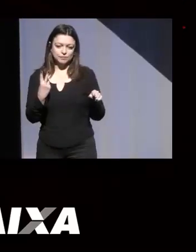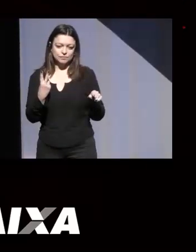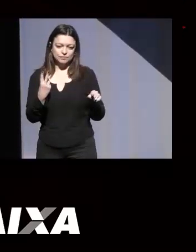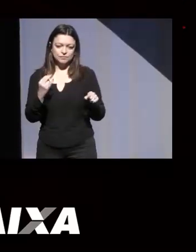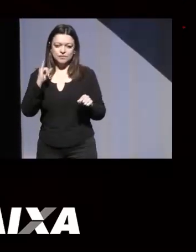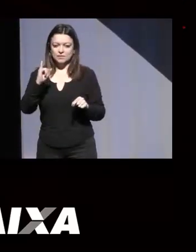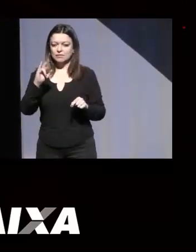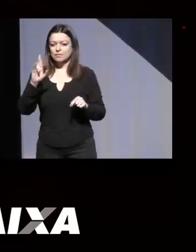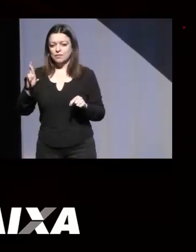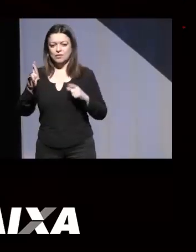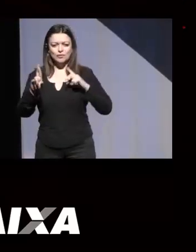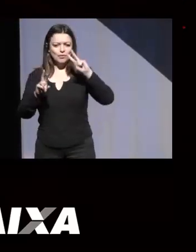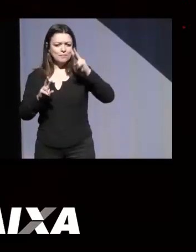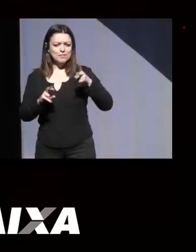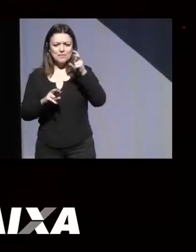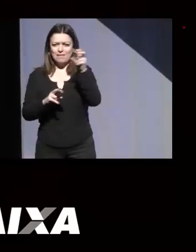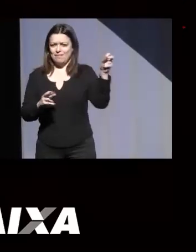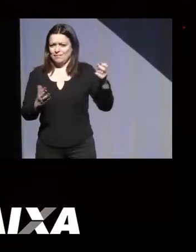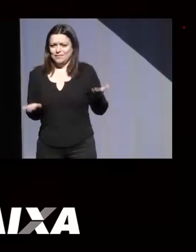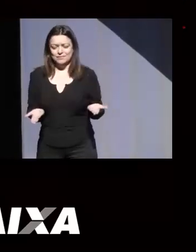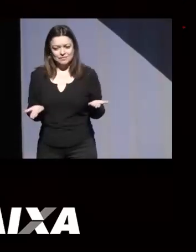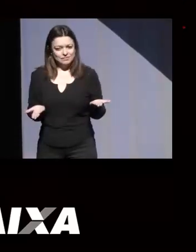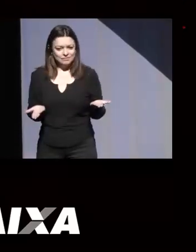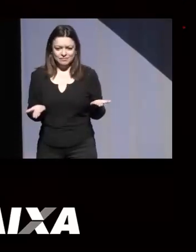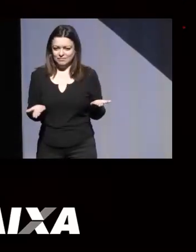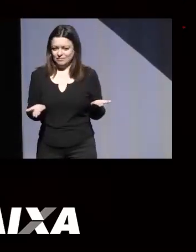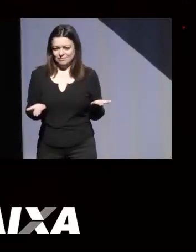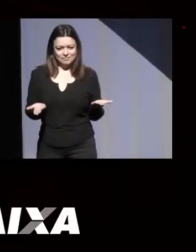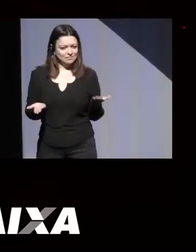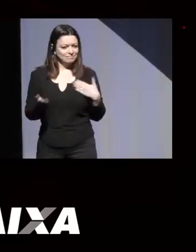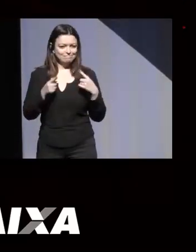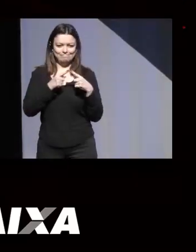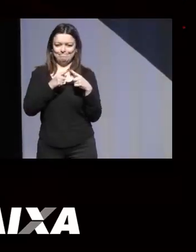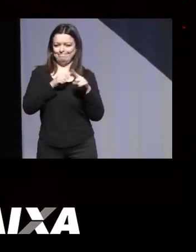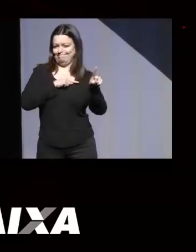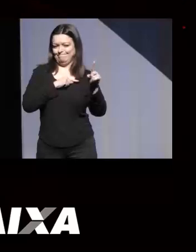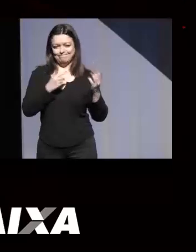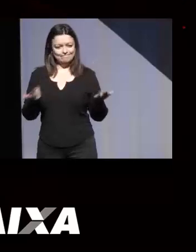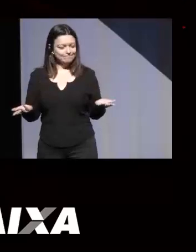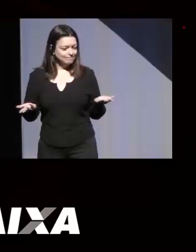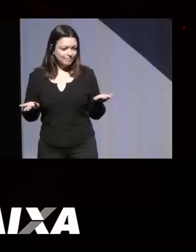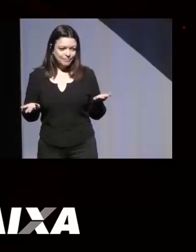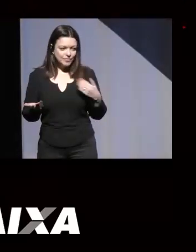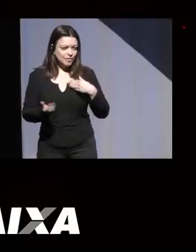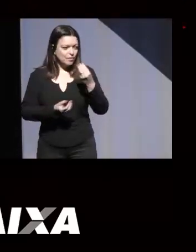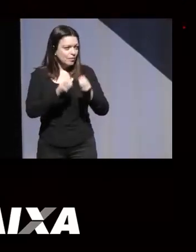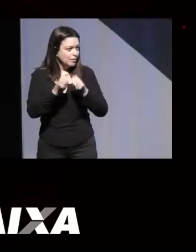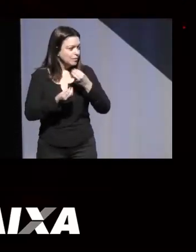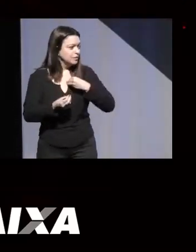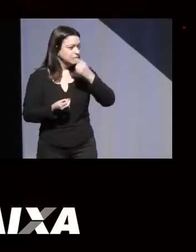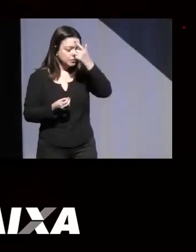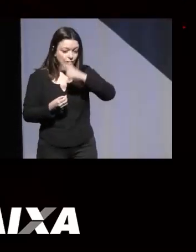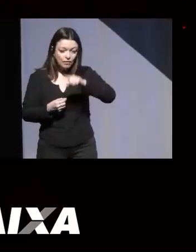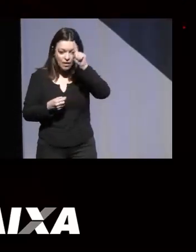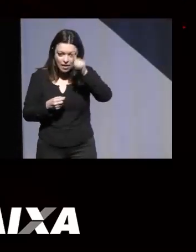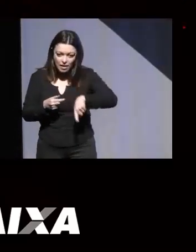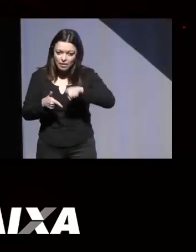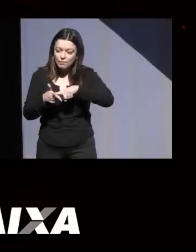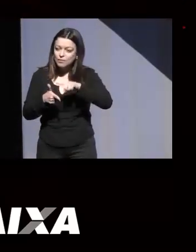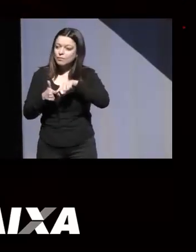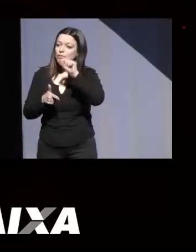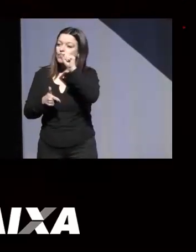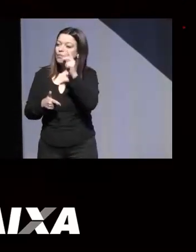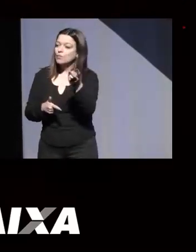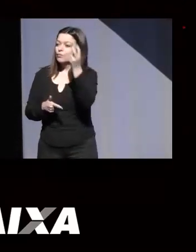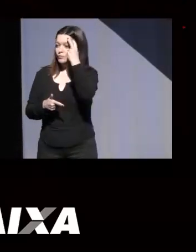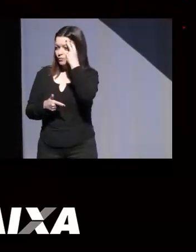de renda é R$ 2.000 e poucos reais. Então, não há coerência, por isso que eu falei, novamente, um problema de cultura. O